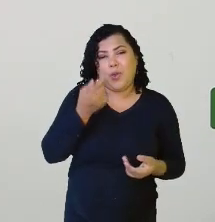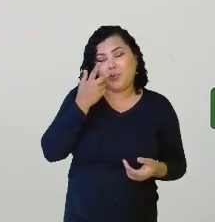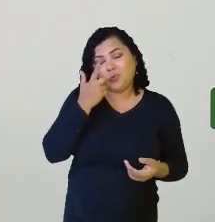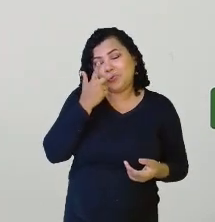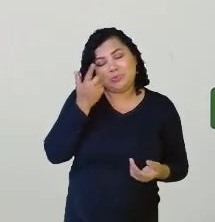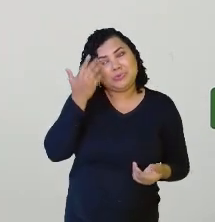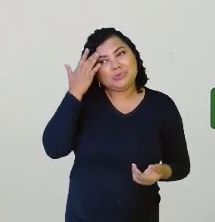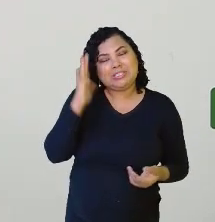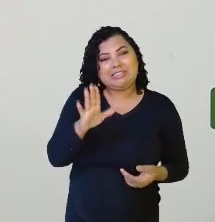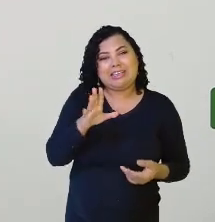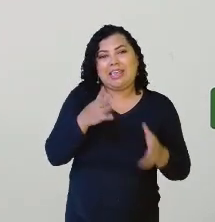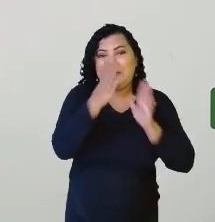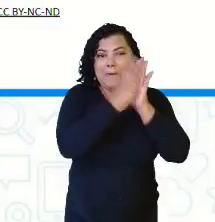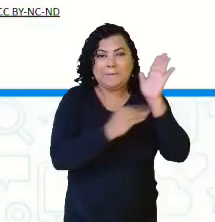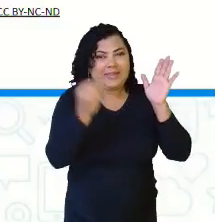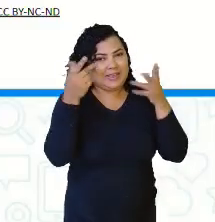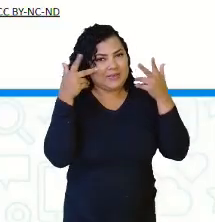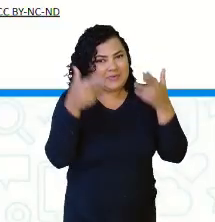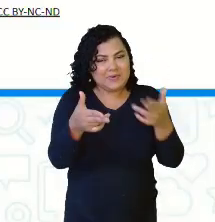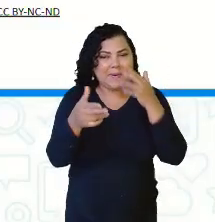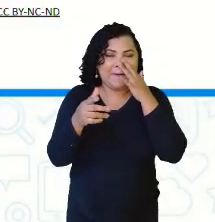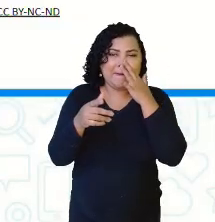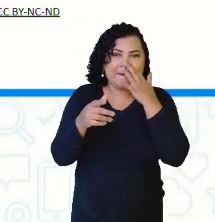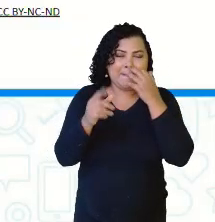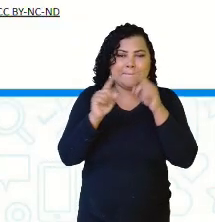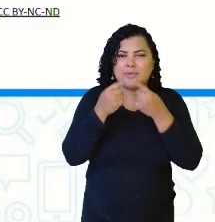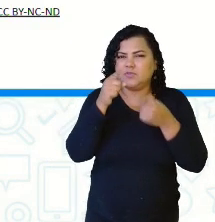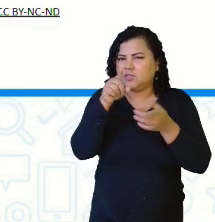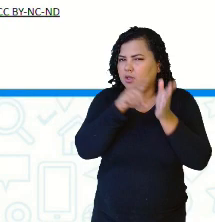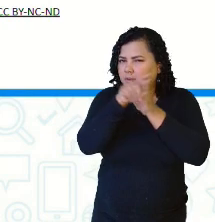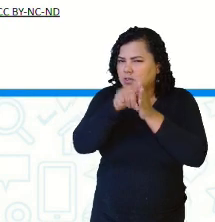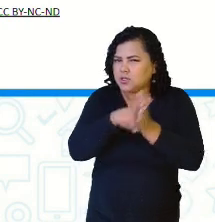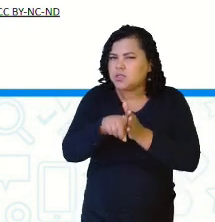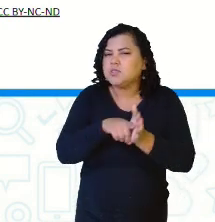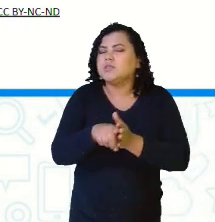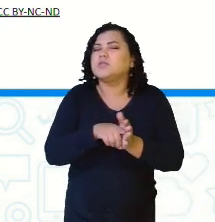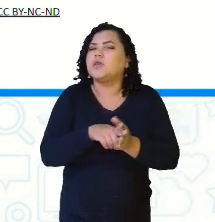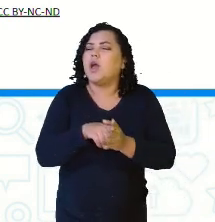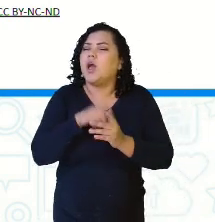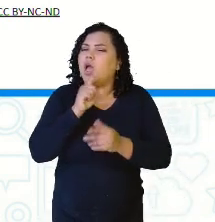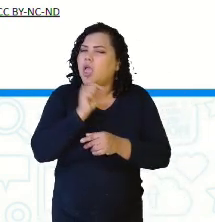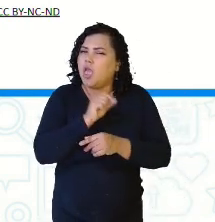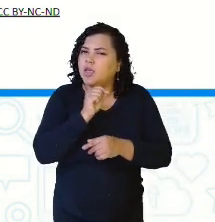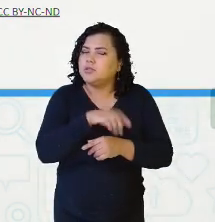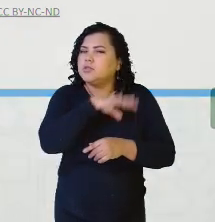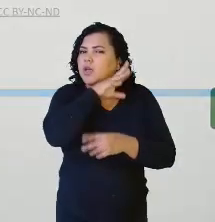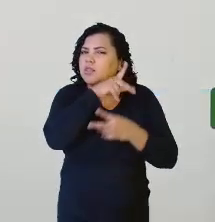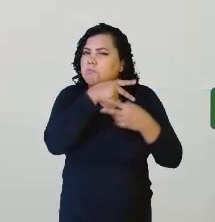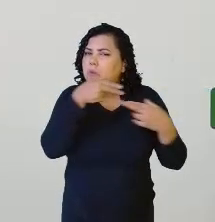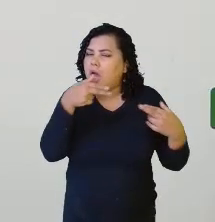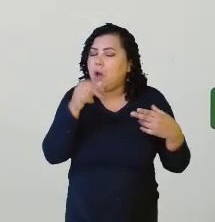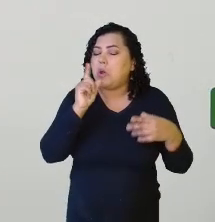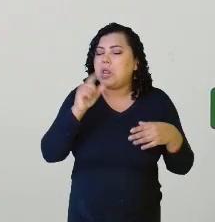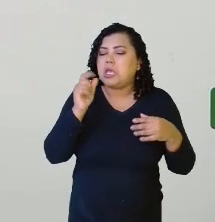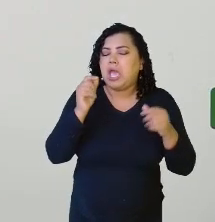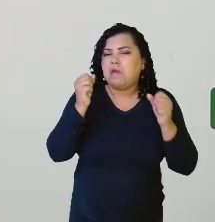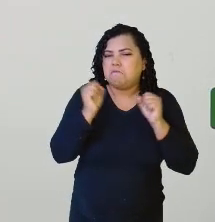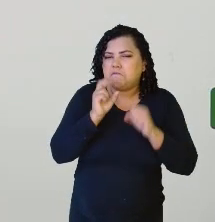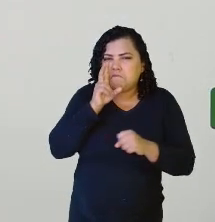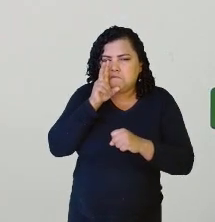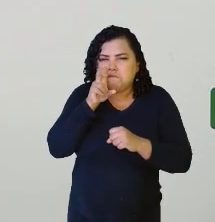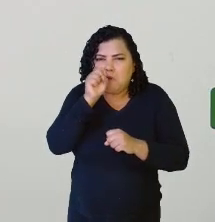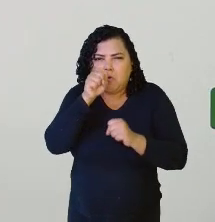tigre. Mas, se você pesquisar, o tigre é um dos maiores felinos do mundo. Ele tem um som também forte,